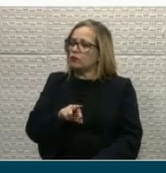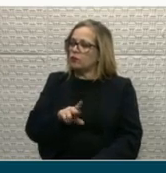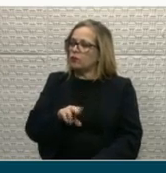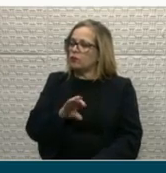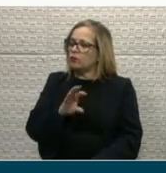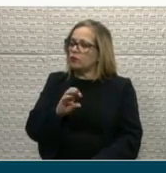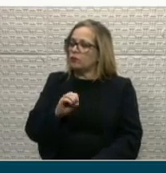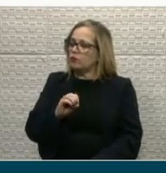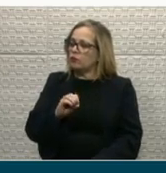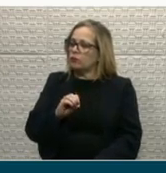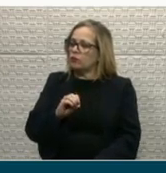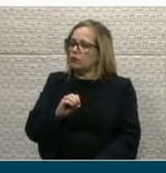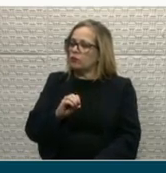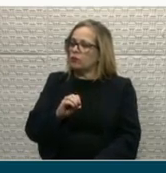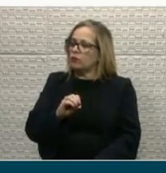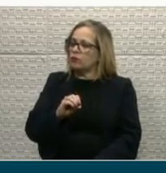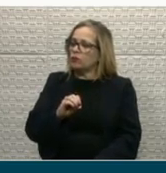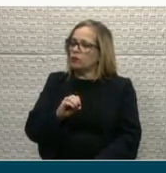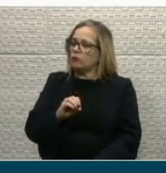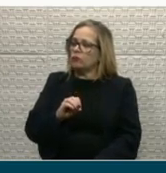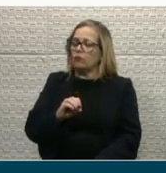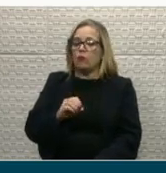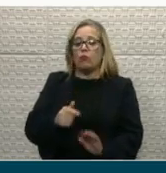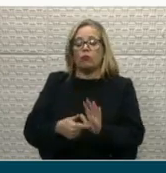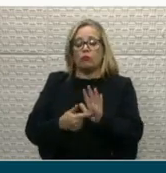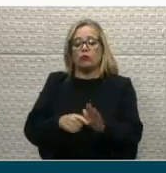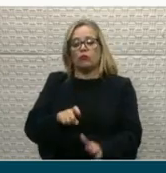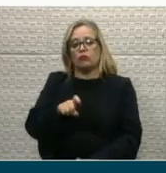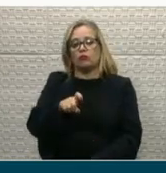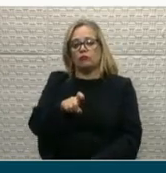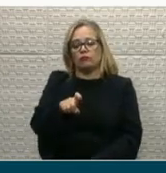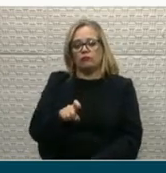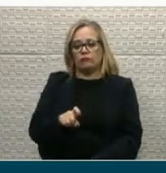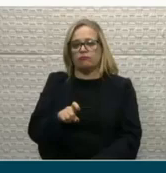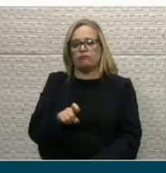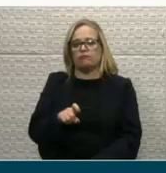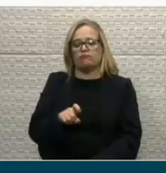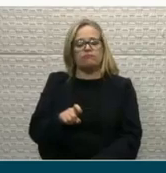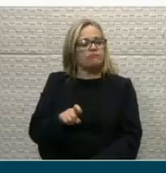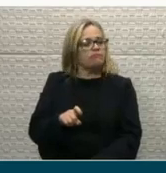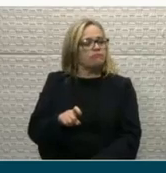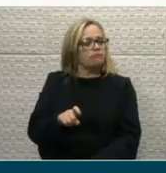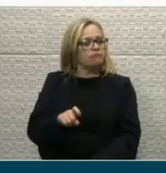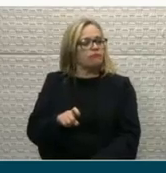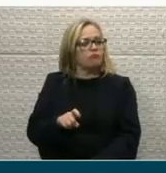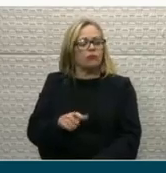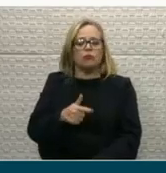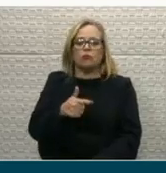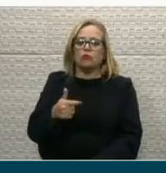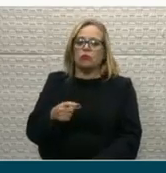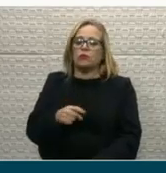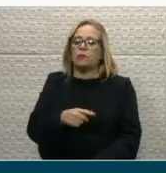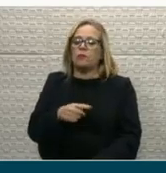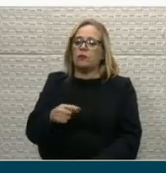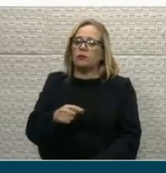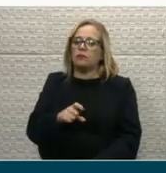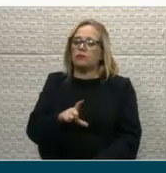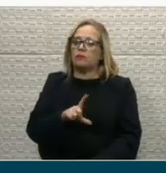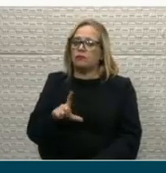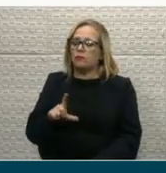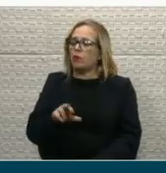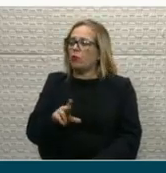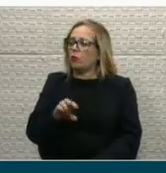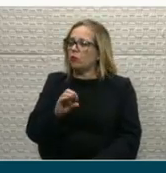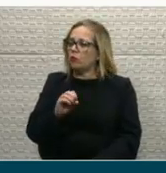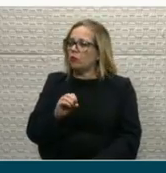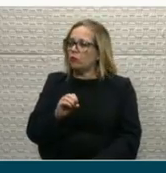zero. Colocando x em evidência, eu tenho o produto de x por 2 menos lambda, e isso sendo igual a